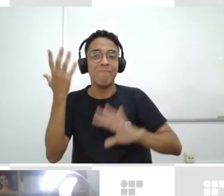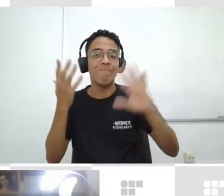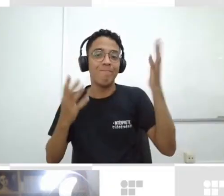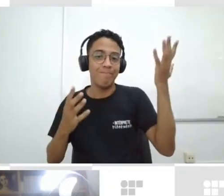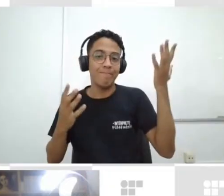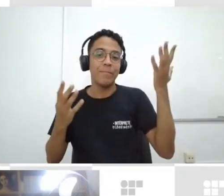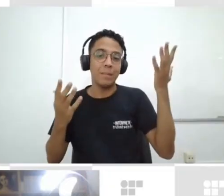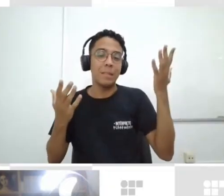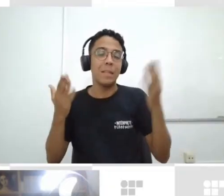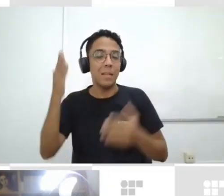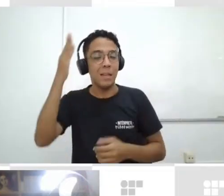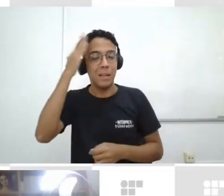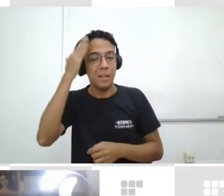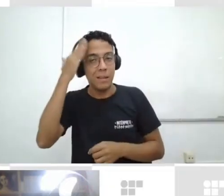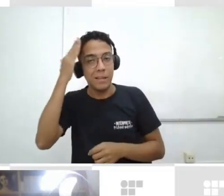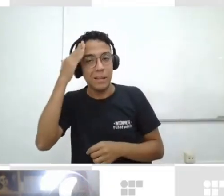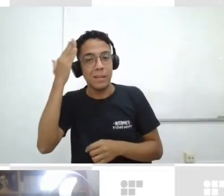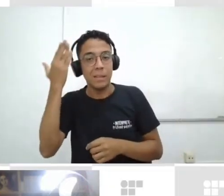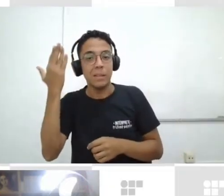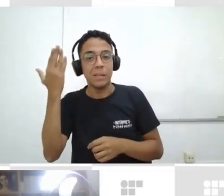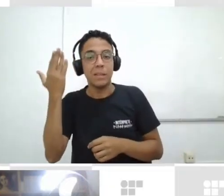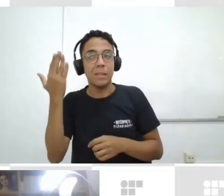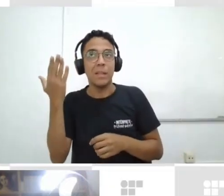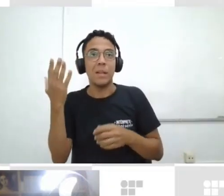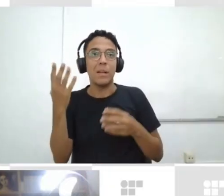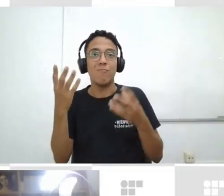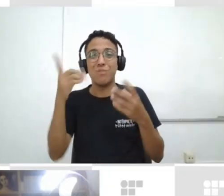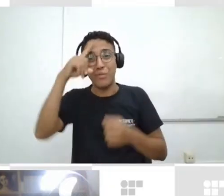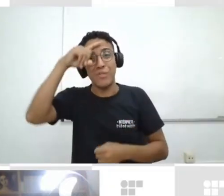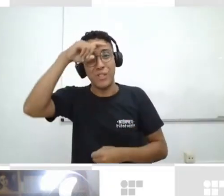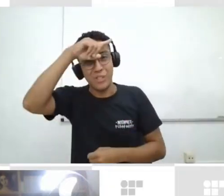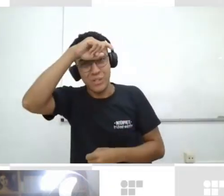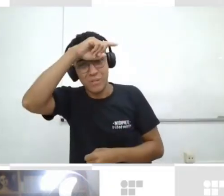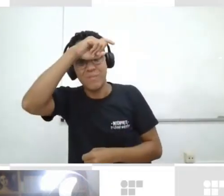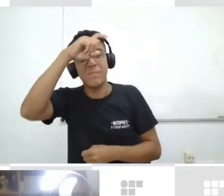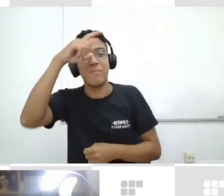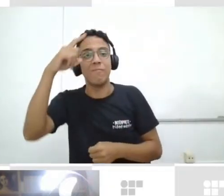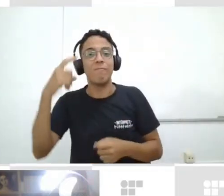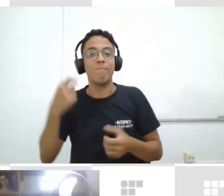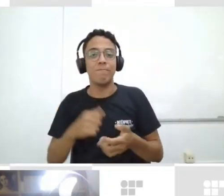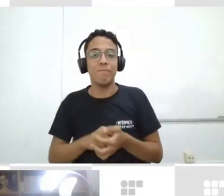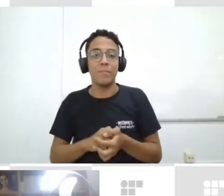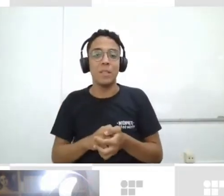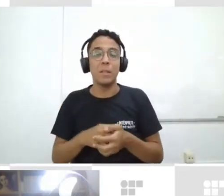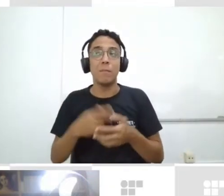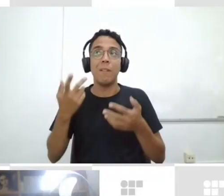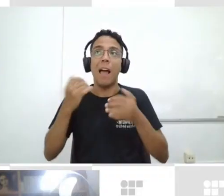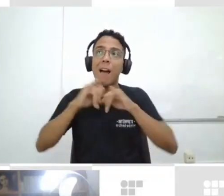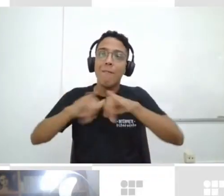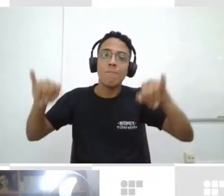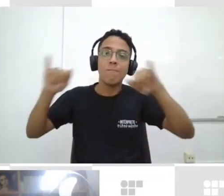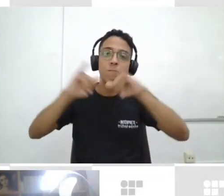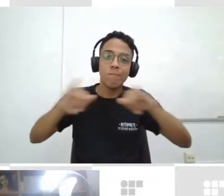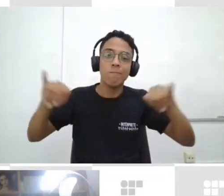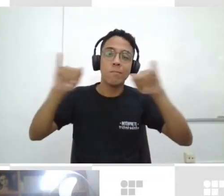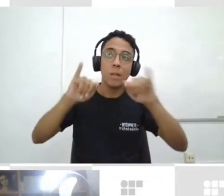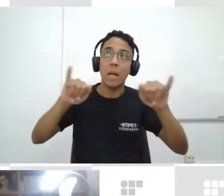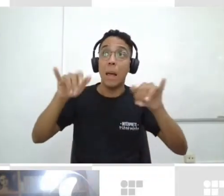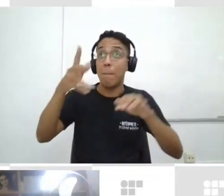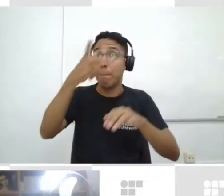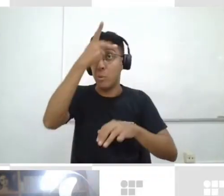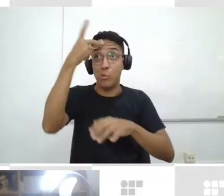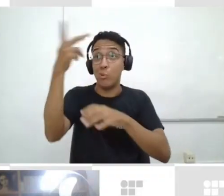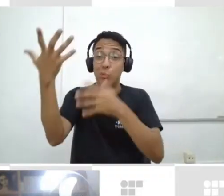uma tarefa, eu diria mesmo assim, ingrata, porque você está dizendo às pessoas coisas que elas não querem ouvir,